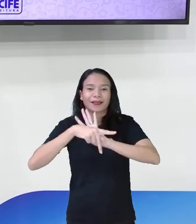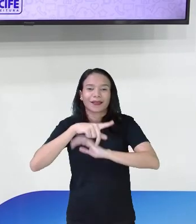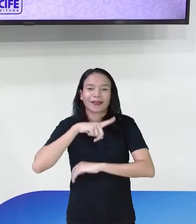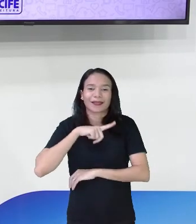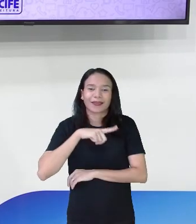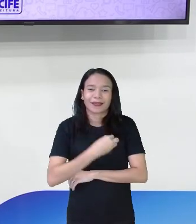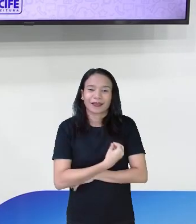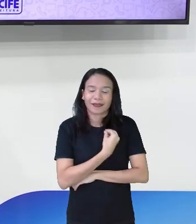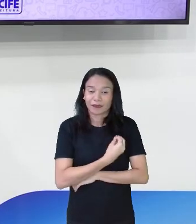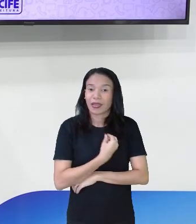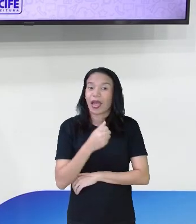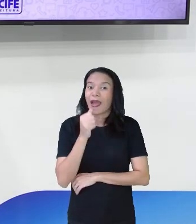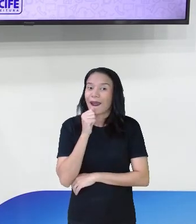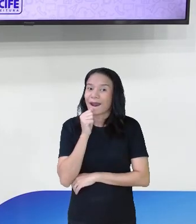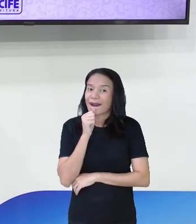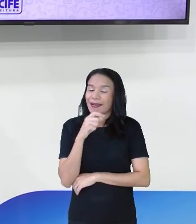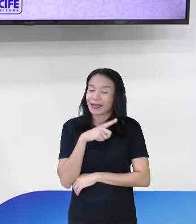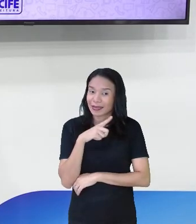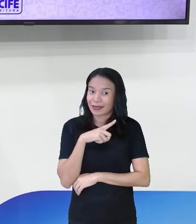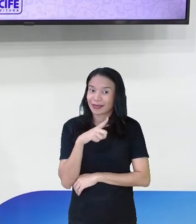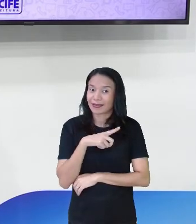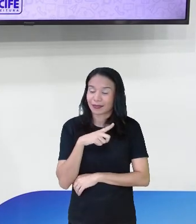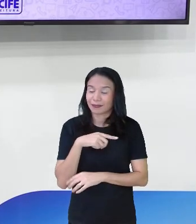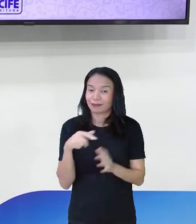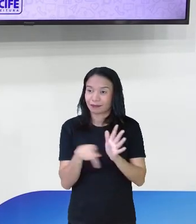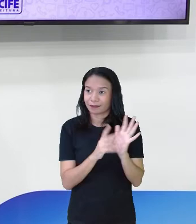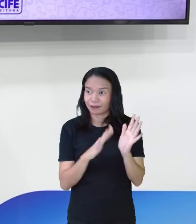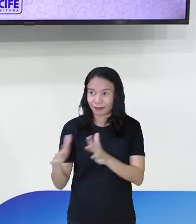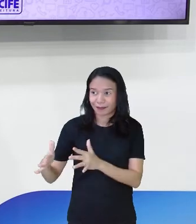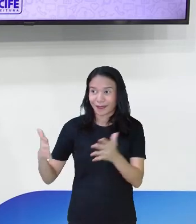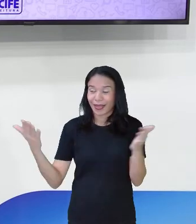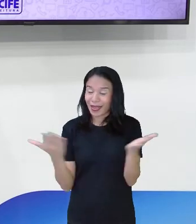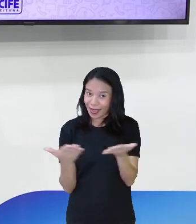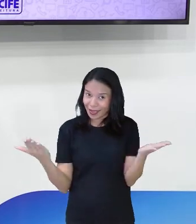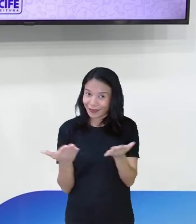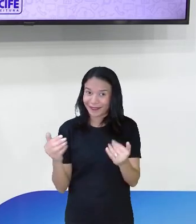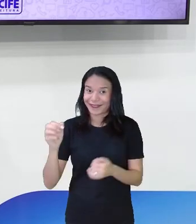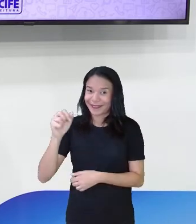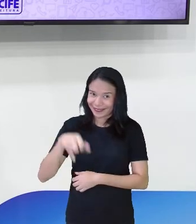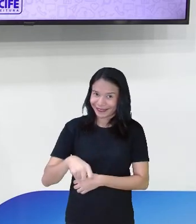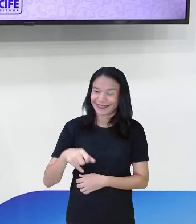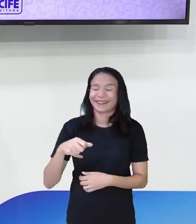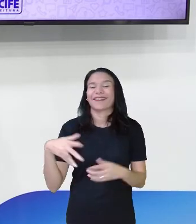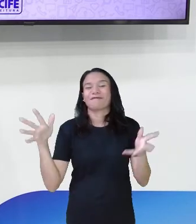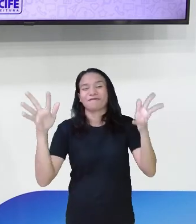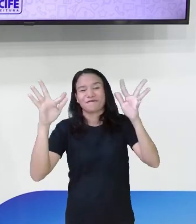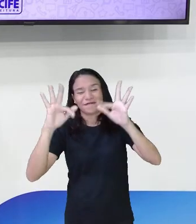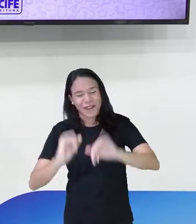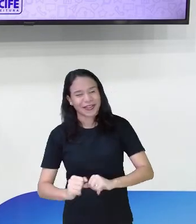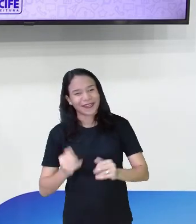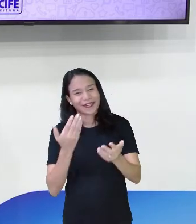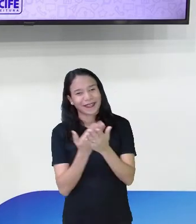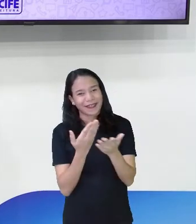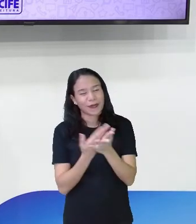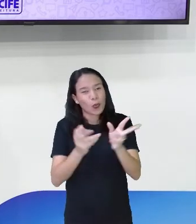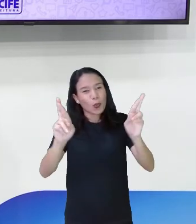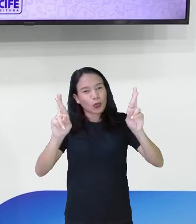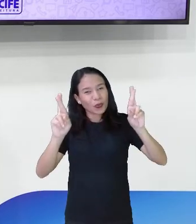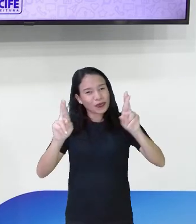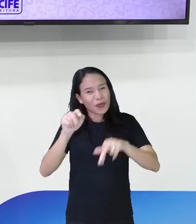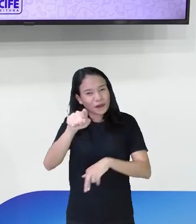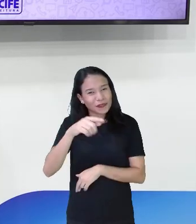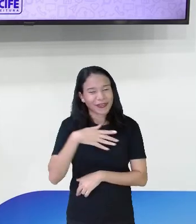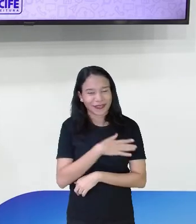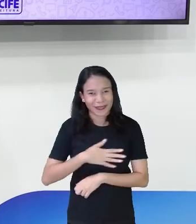marinho, mas que ele ainda está em extinção. Agora sim, estamos chegando ao final da aula. Eu espero que vocês